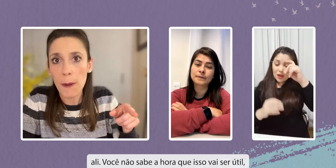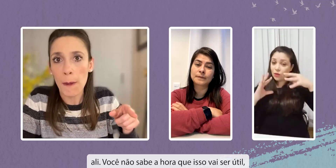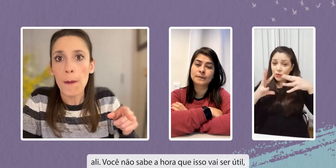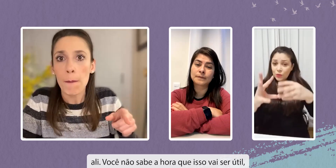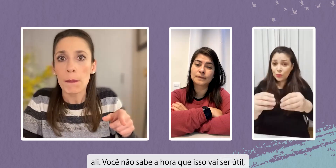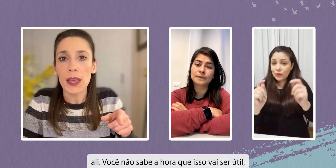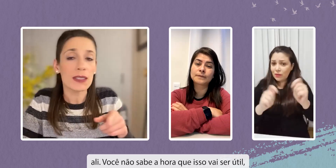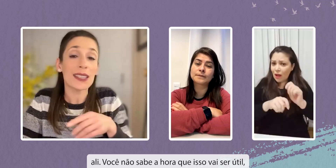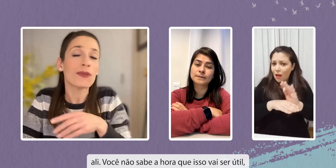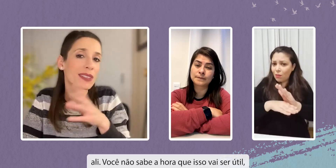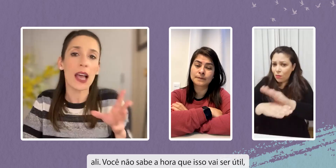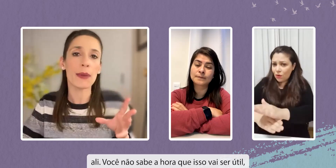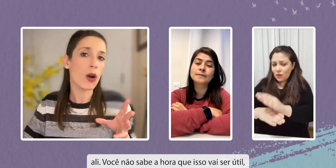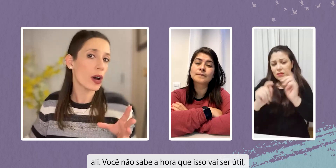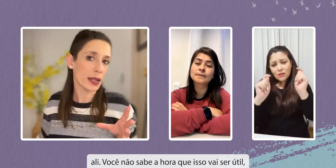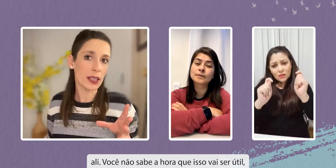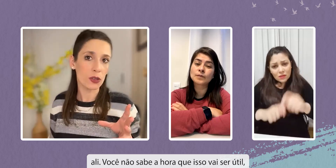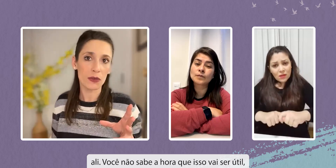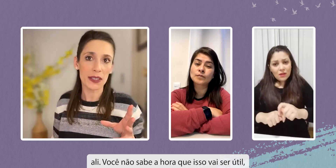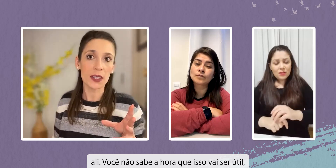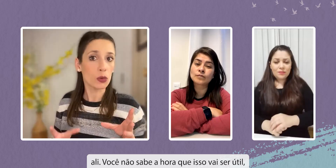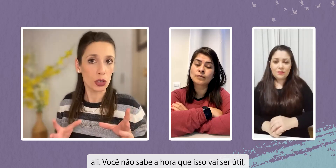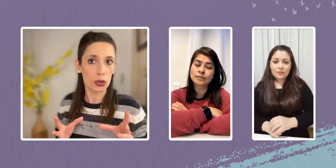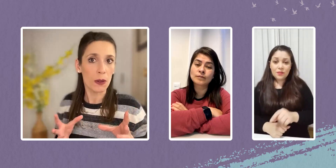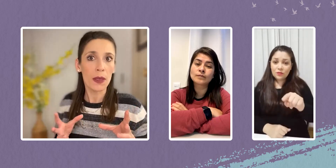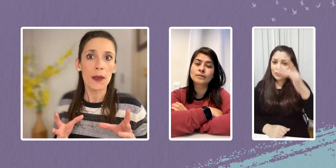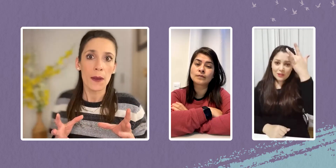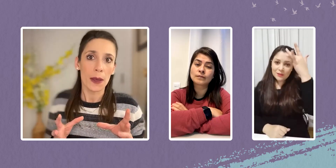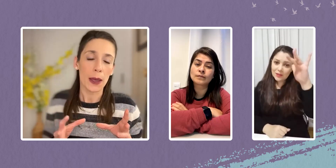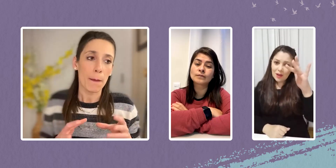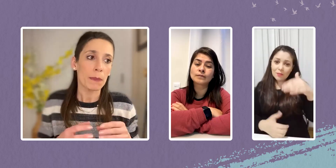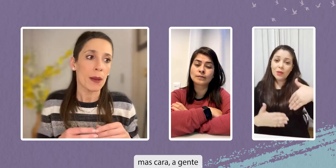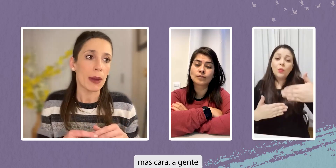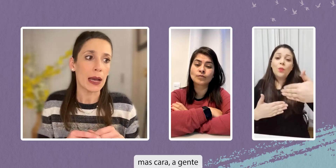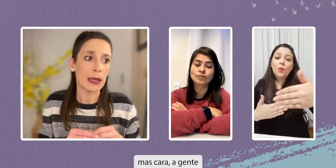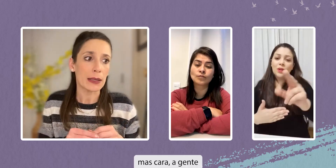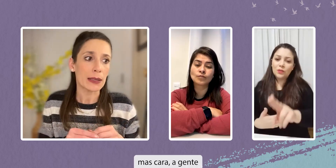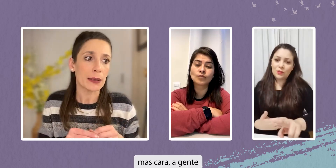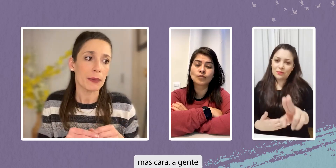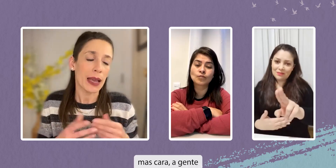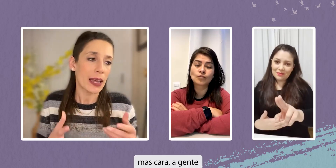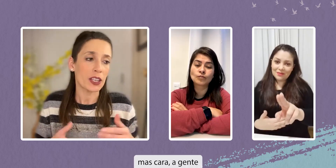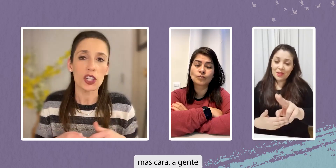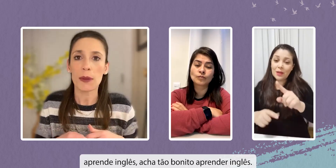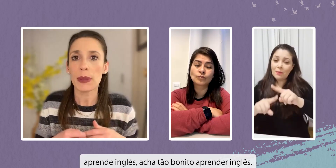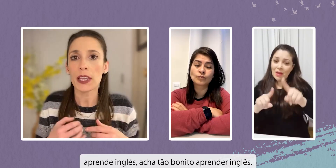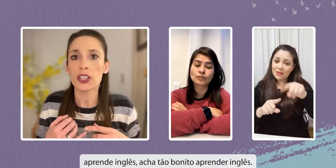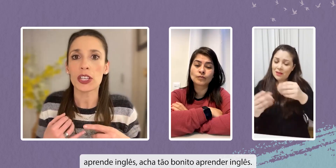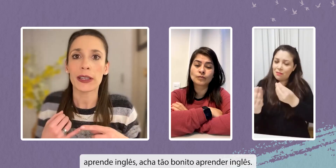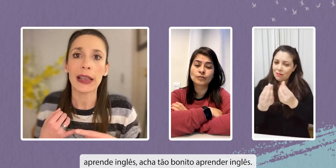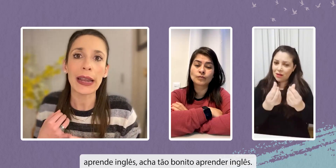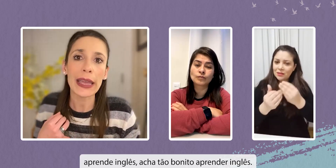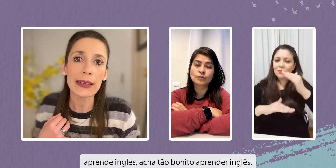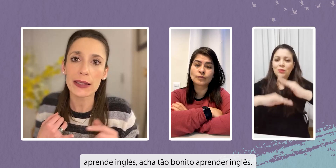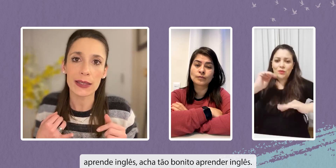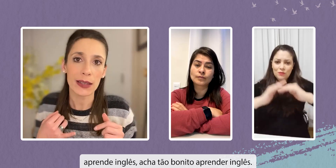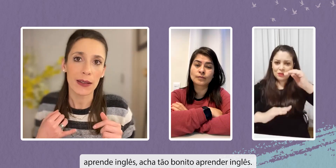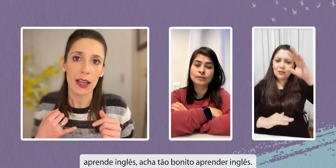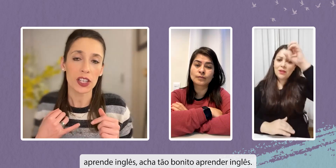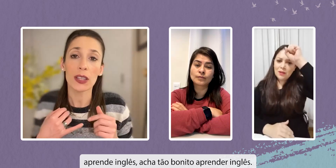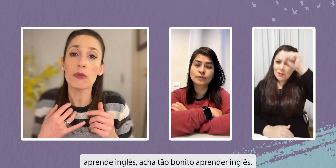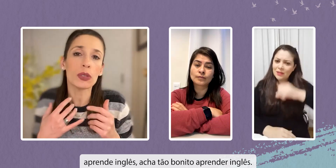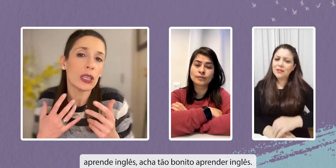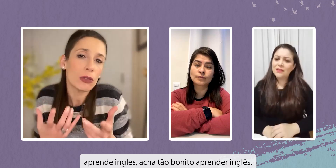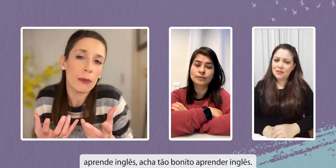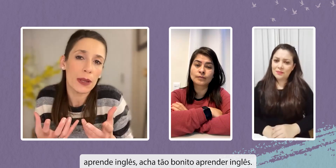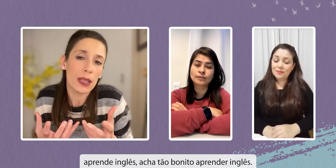ali. Né? Você não sabe a hora que isso vai ser útil, né? Mas, cara, a gente aprende inglês,